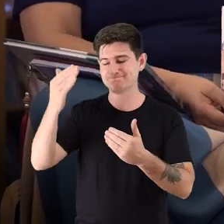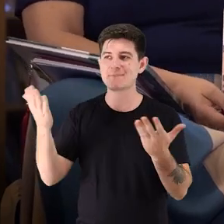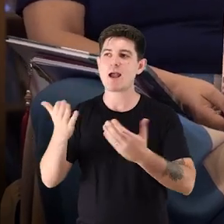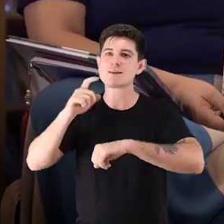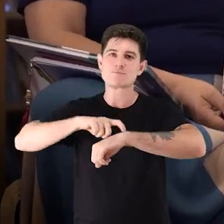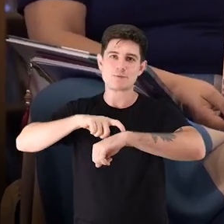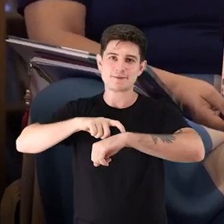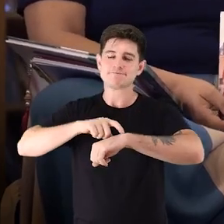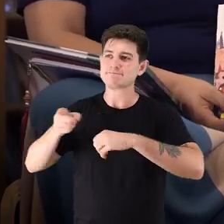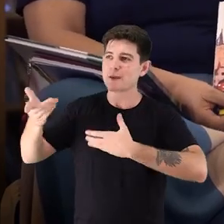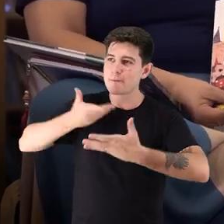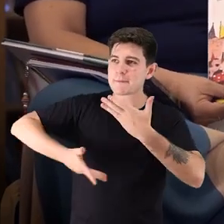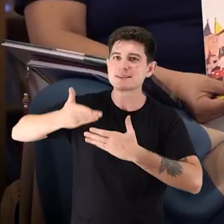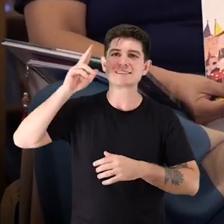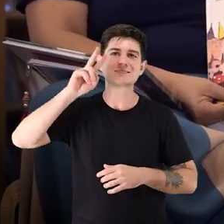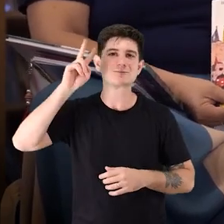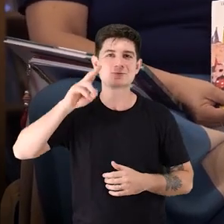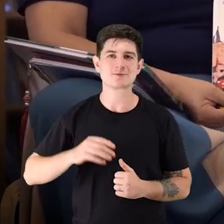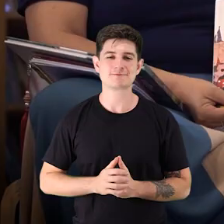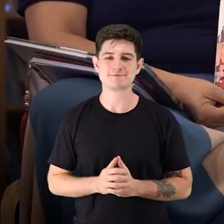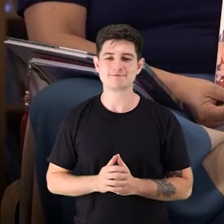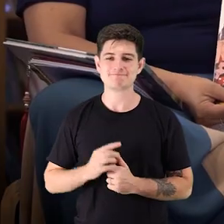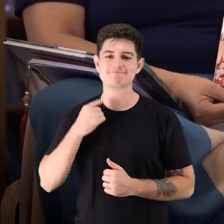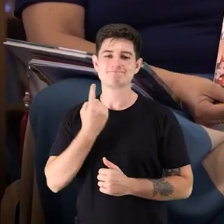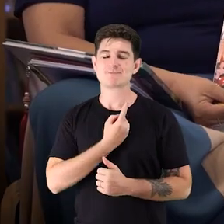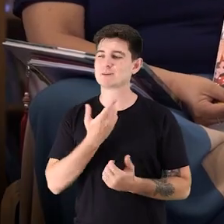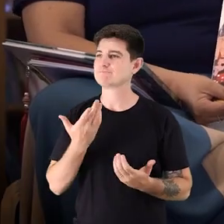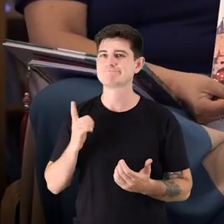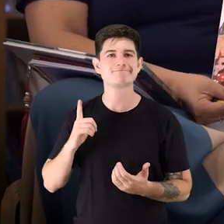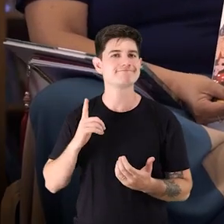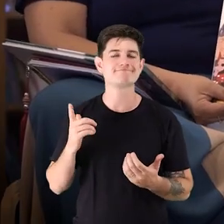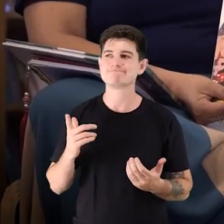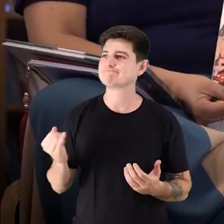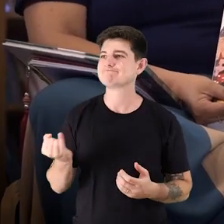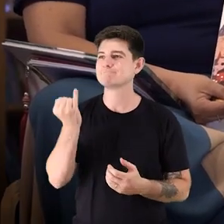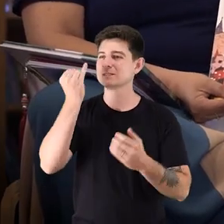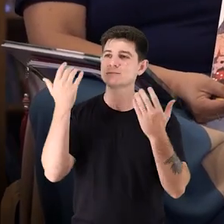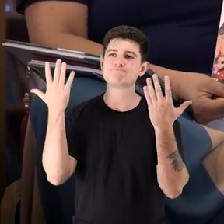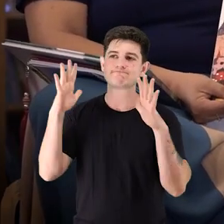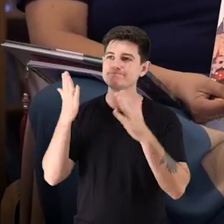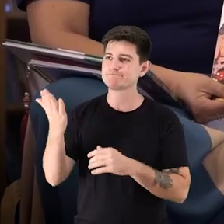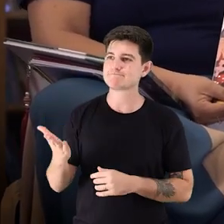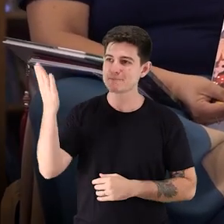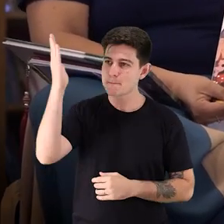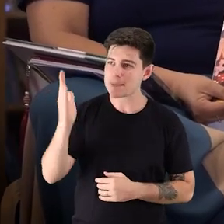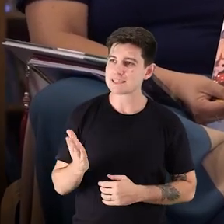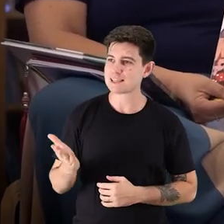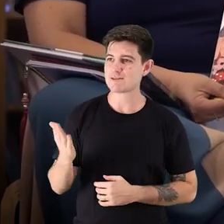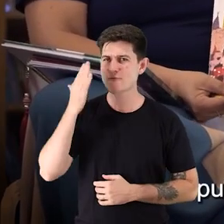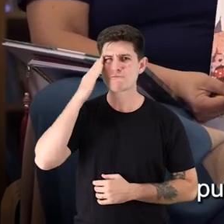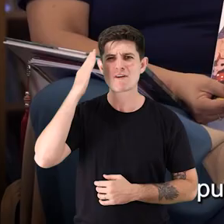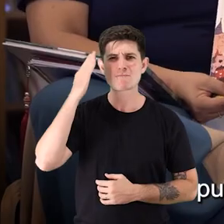da nossa gratidão por esse momento, por compartilhar tantas histórias, né? A nossa riqueza, um escritor